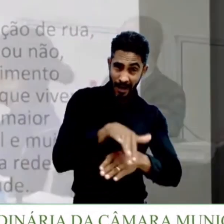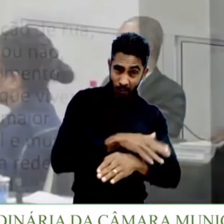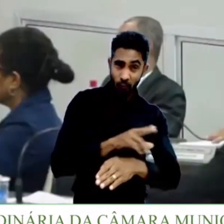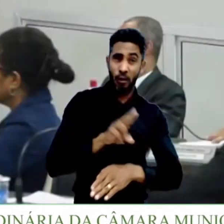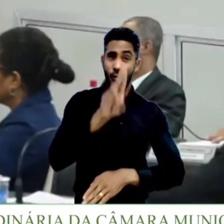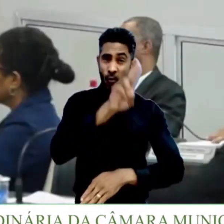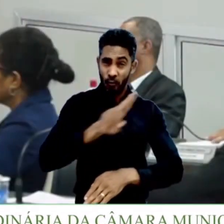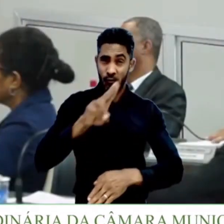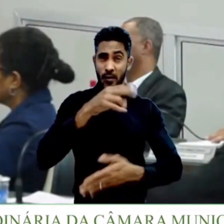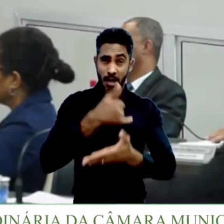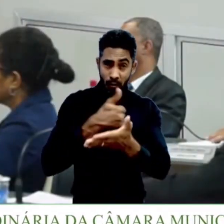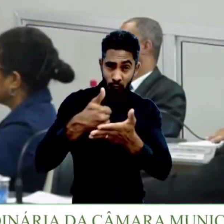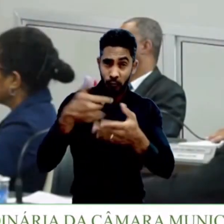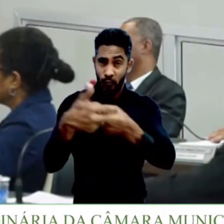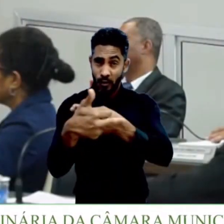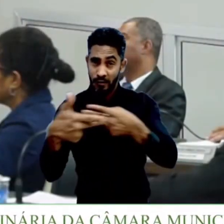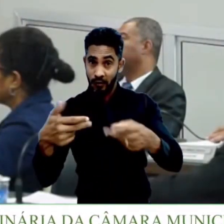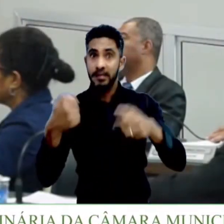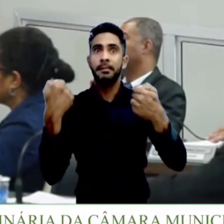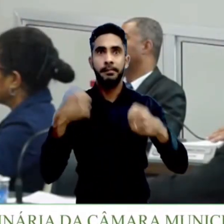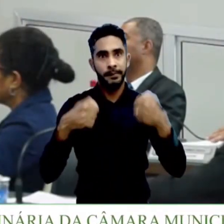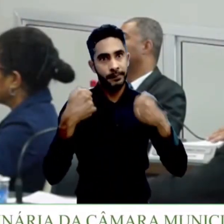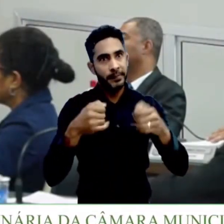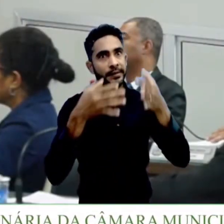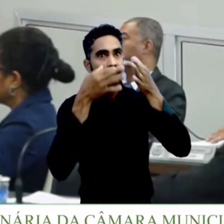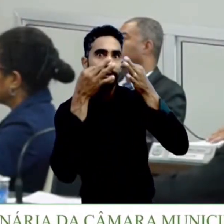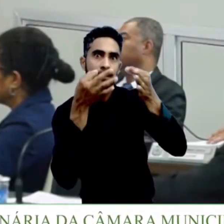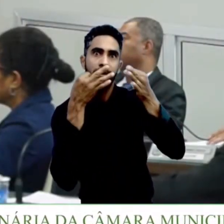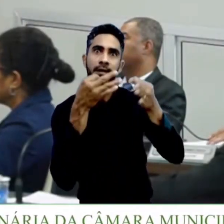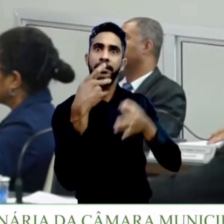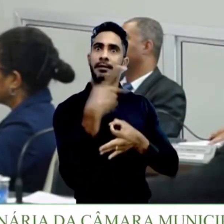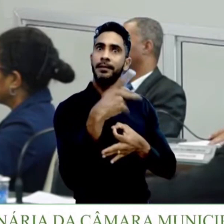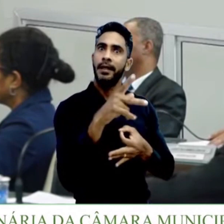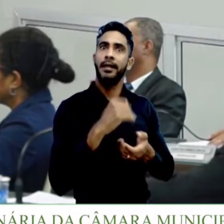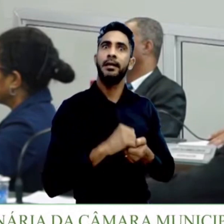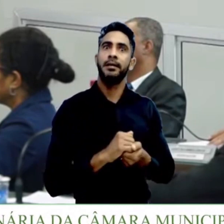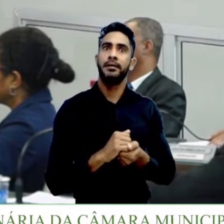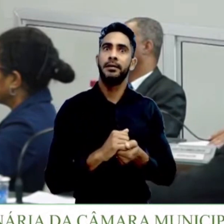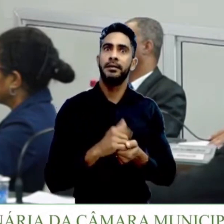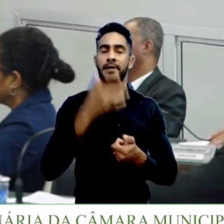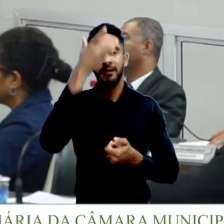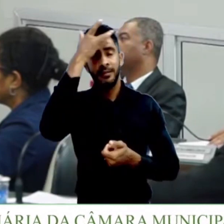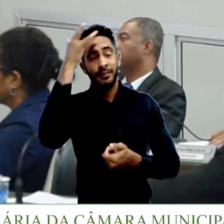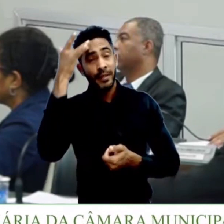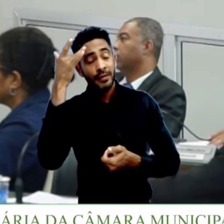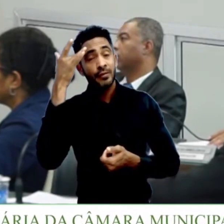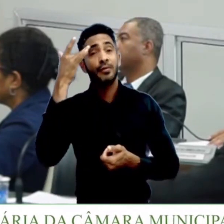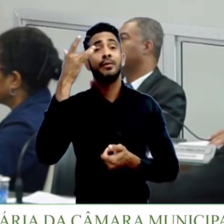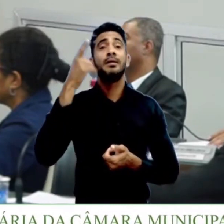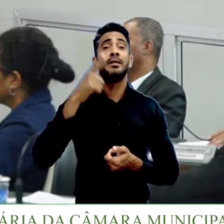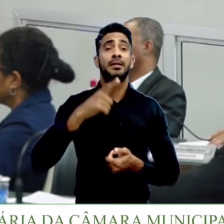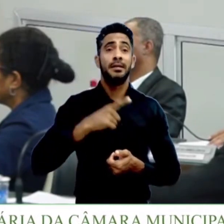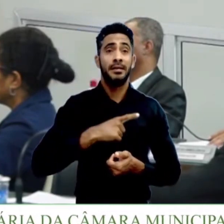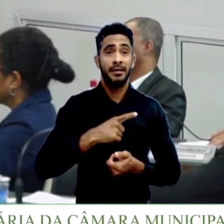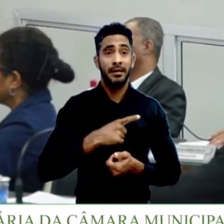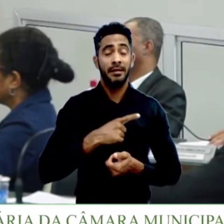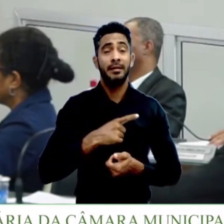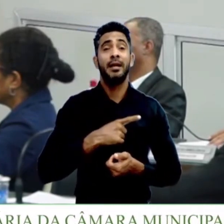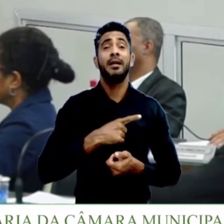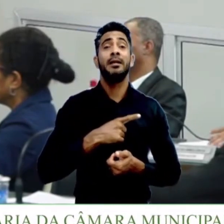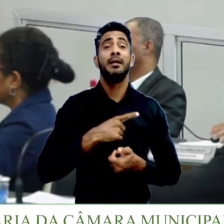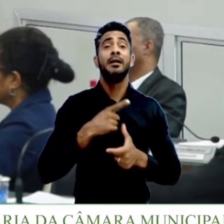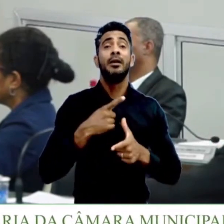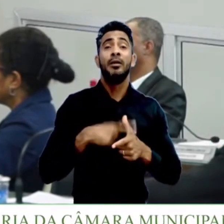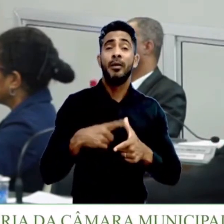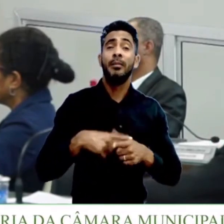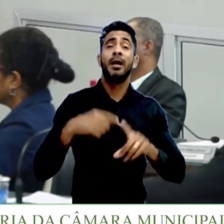usuários de droga ou não, precisam de atendimento dirigido. São pessoas que vivem em condições de maior vulnerabilidade social